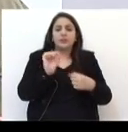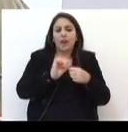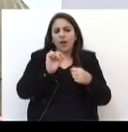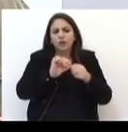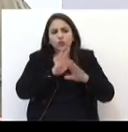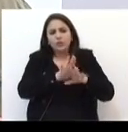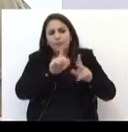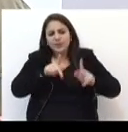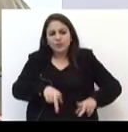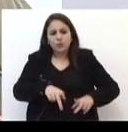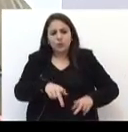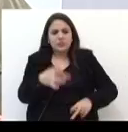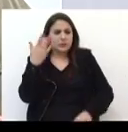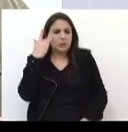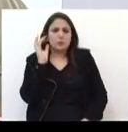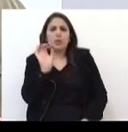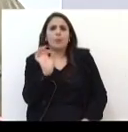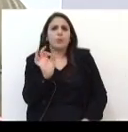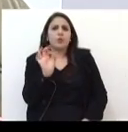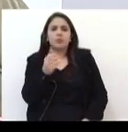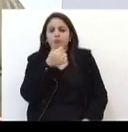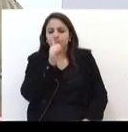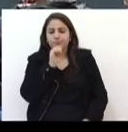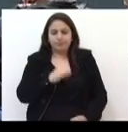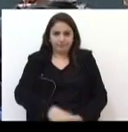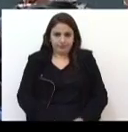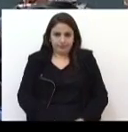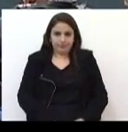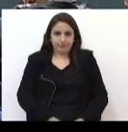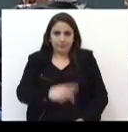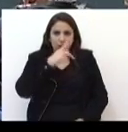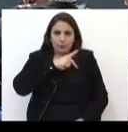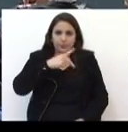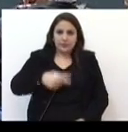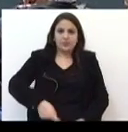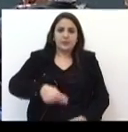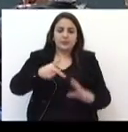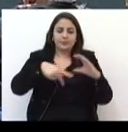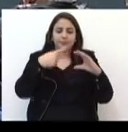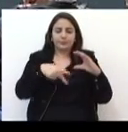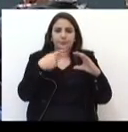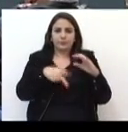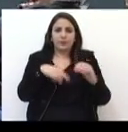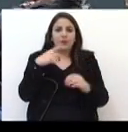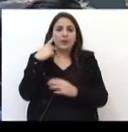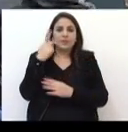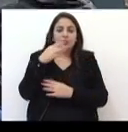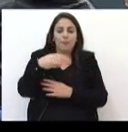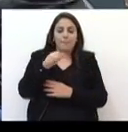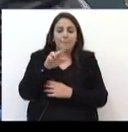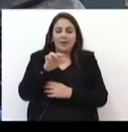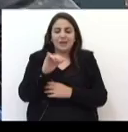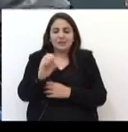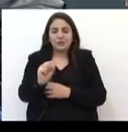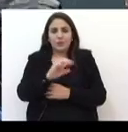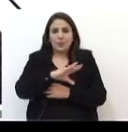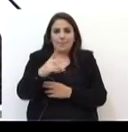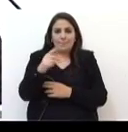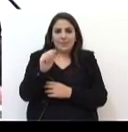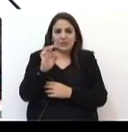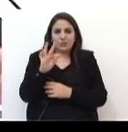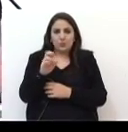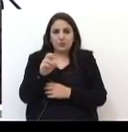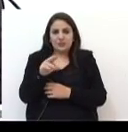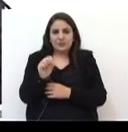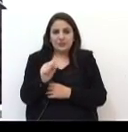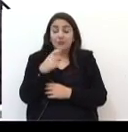vezes inocentes, que não sabem o que está ingerindo. O presidente do Legislativo, vereador Márcio Patucci,